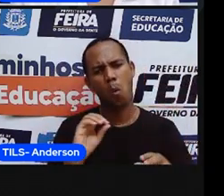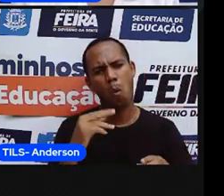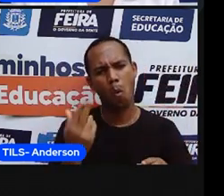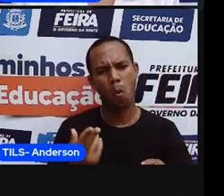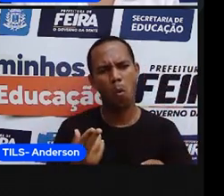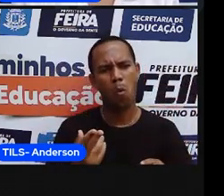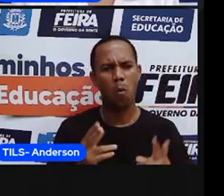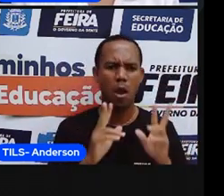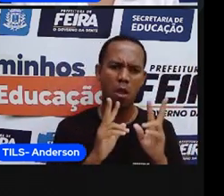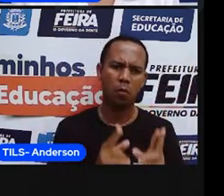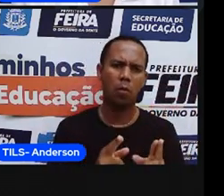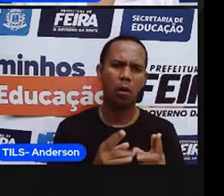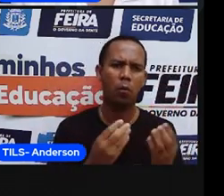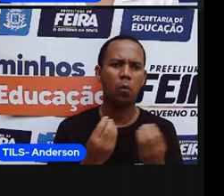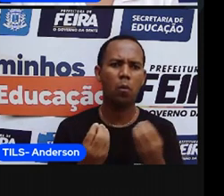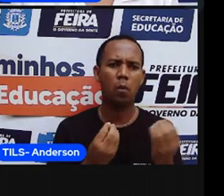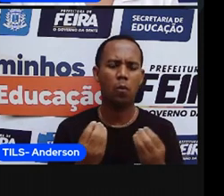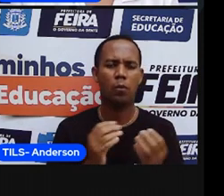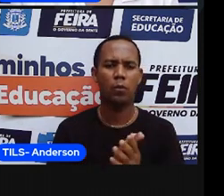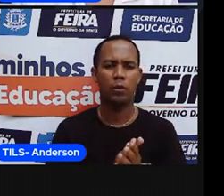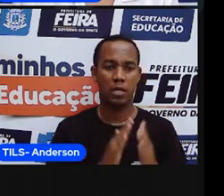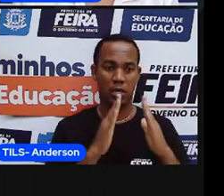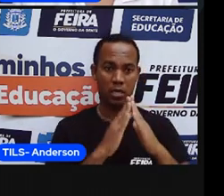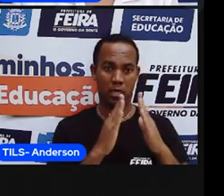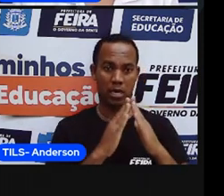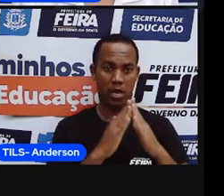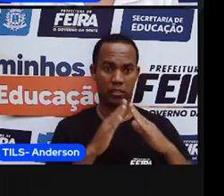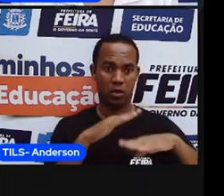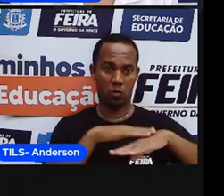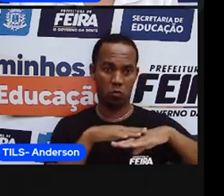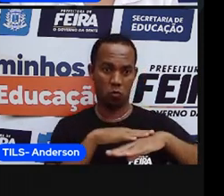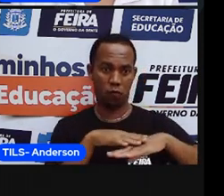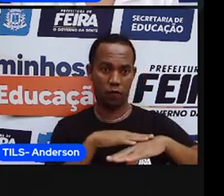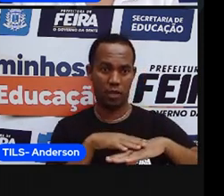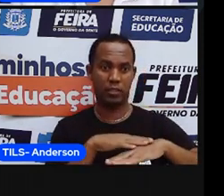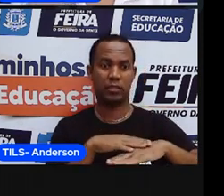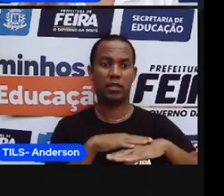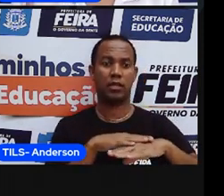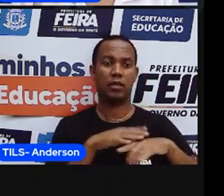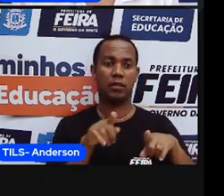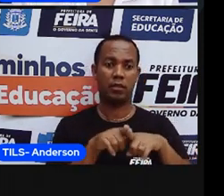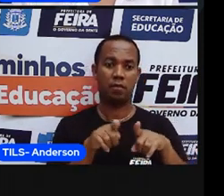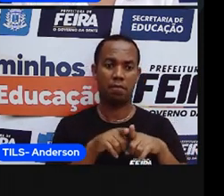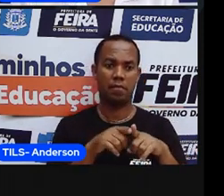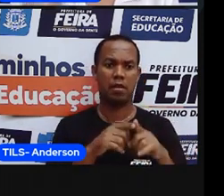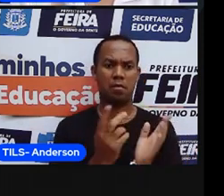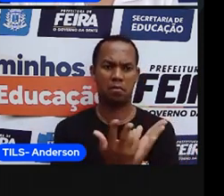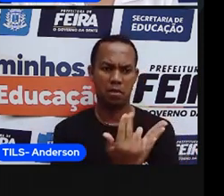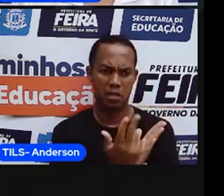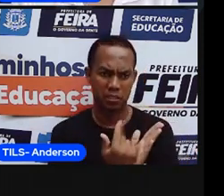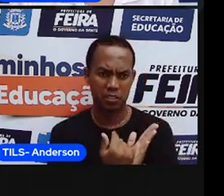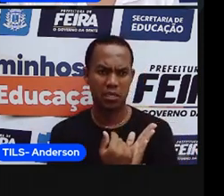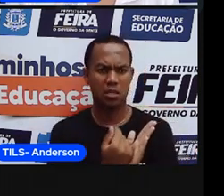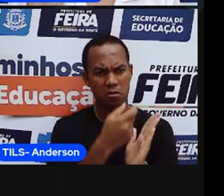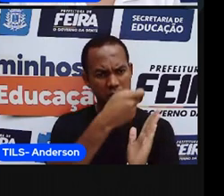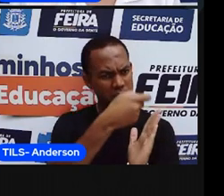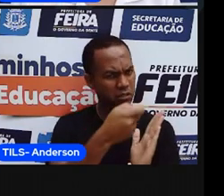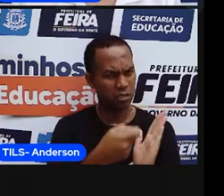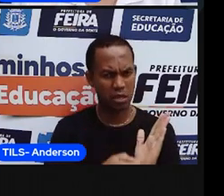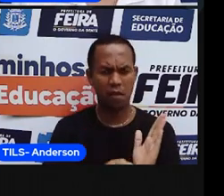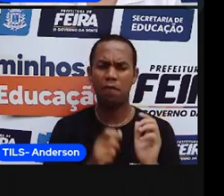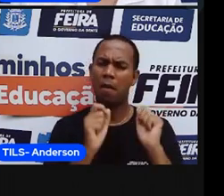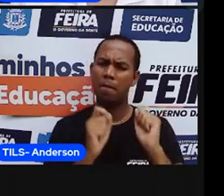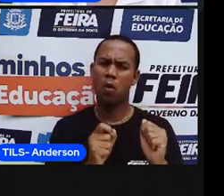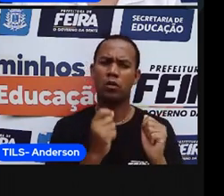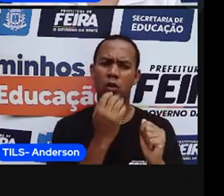ações você teria? Converse em casa e faça um registro no caderno. Desenhe, se tiver lápis de colorir,